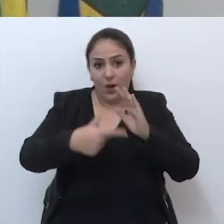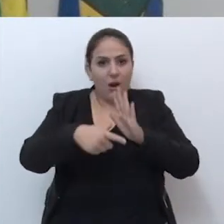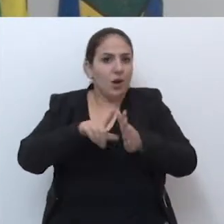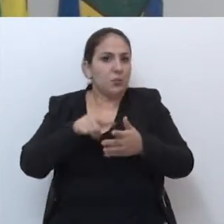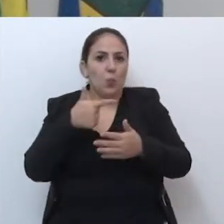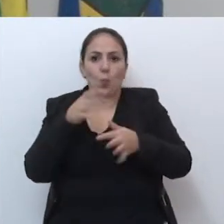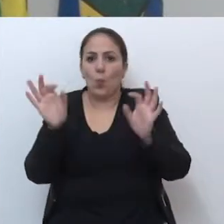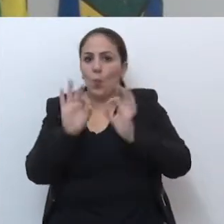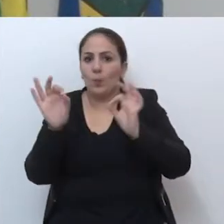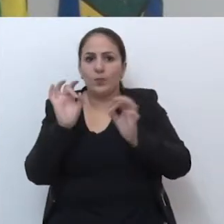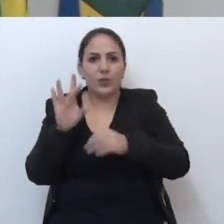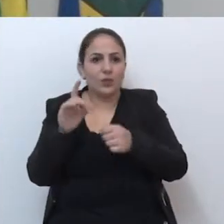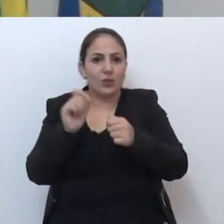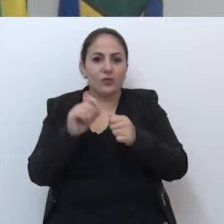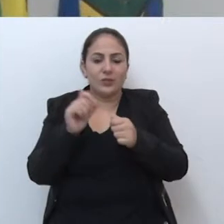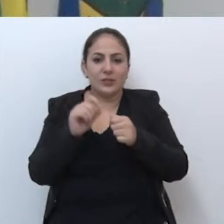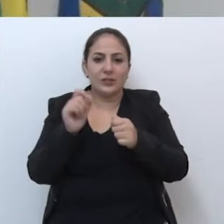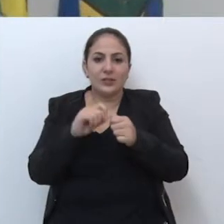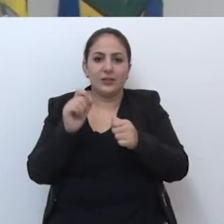Antigamente não se existia, só faziam